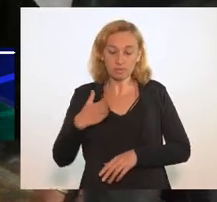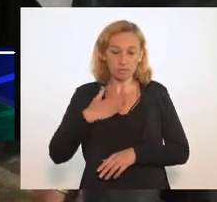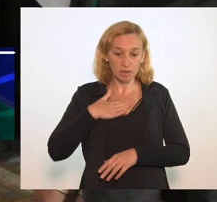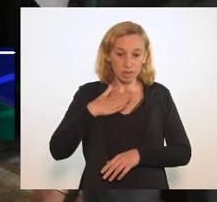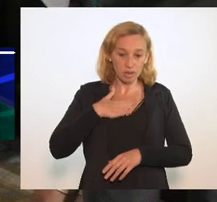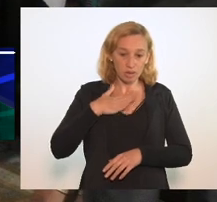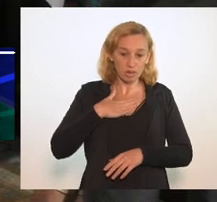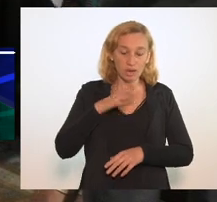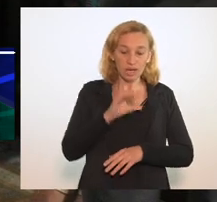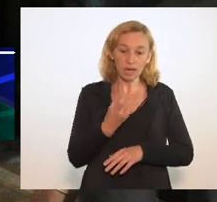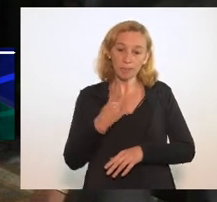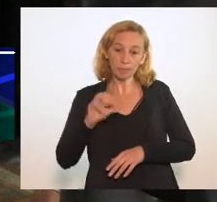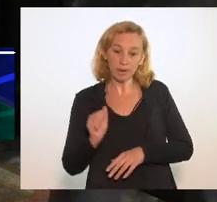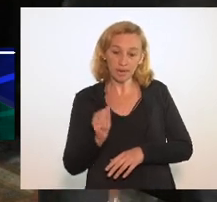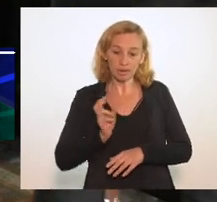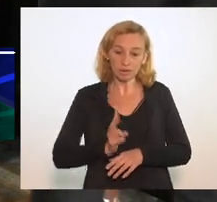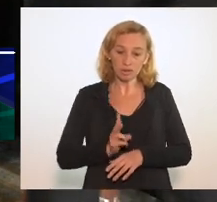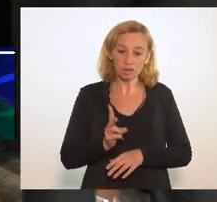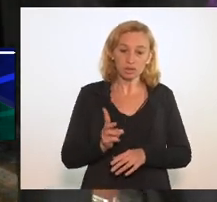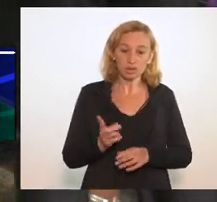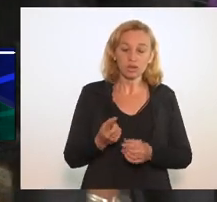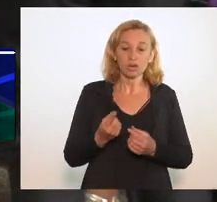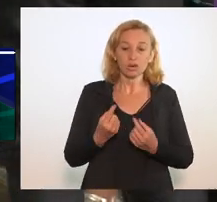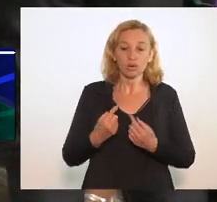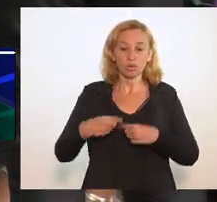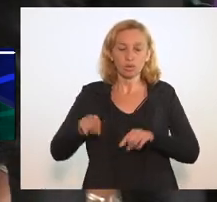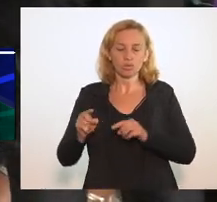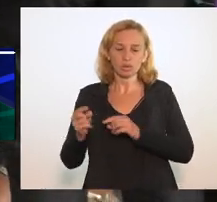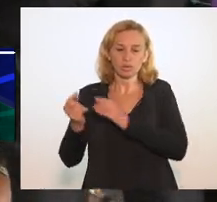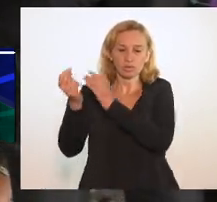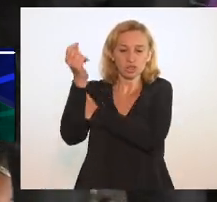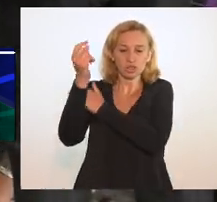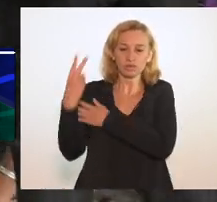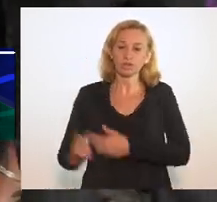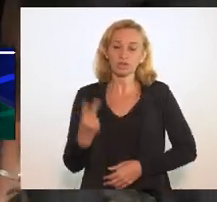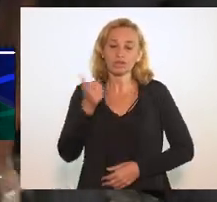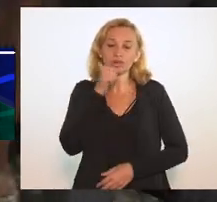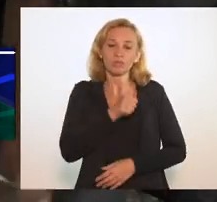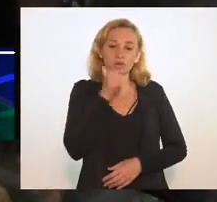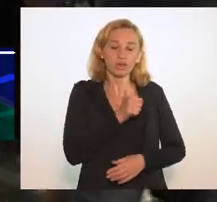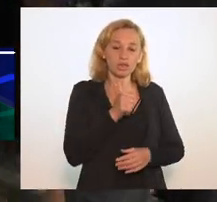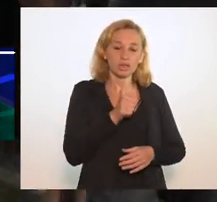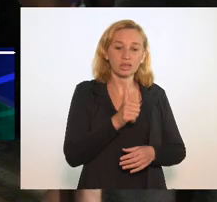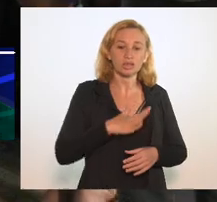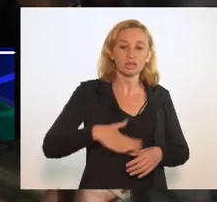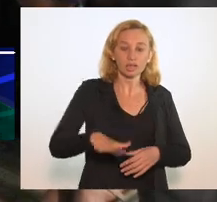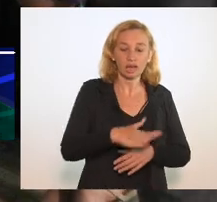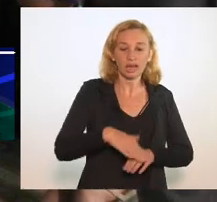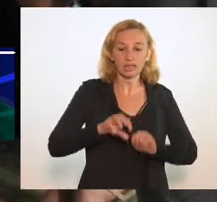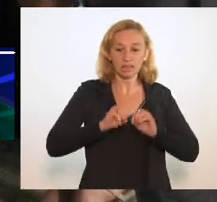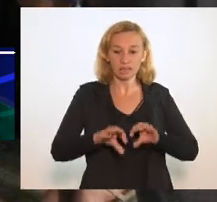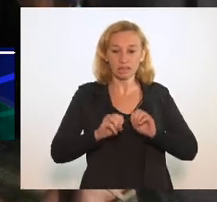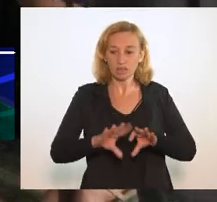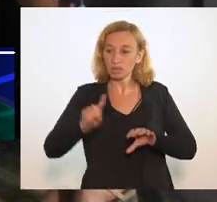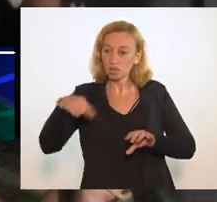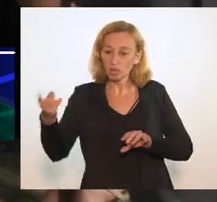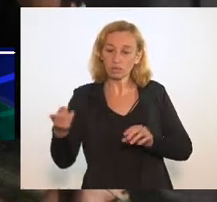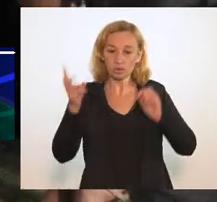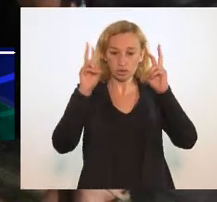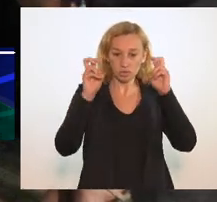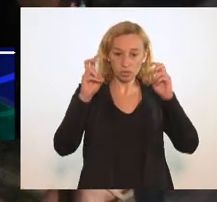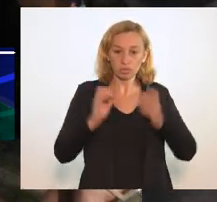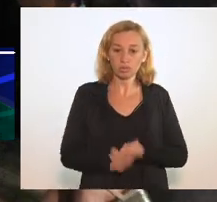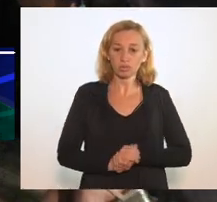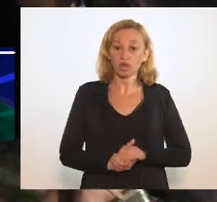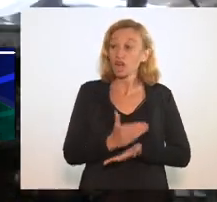institui a campanha permanente de combate ao machismo e valorização das mulheres na rede pública estadual de ensino e da outra.